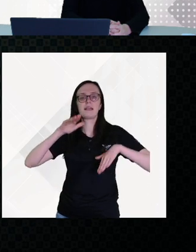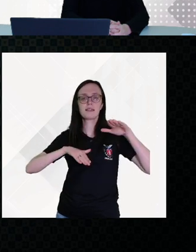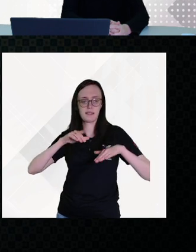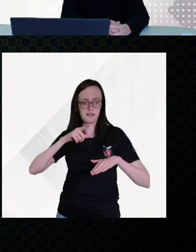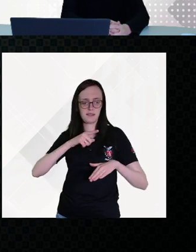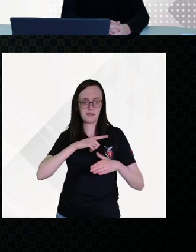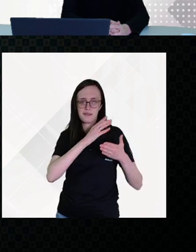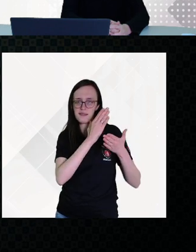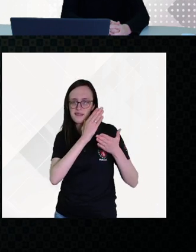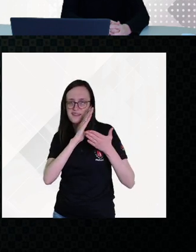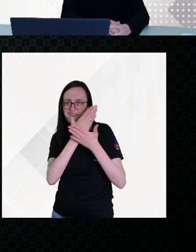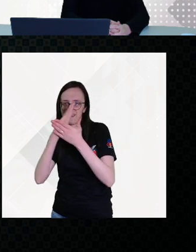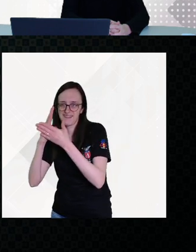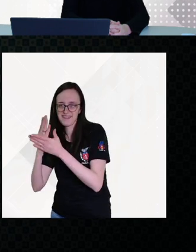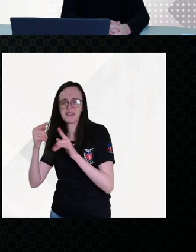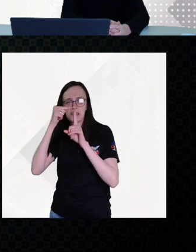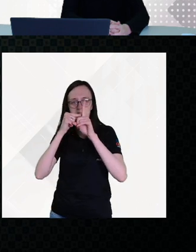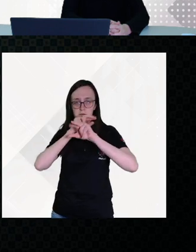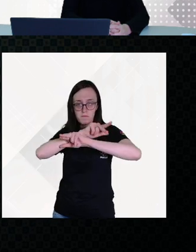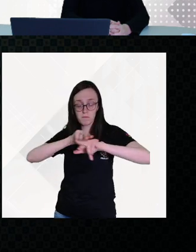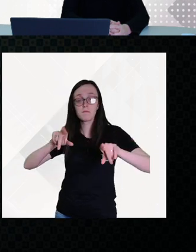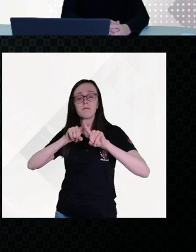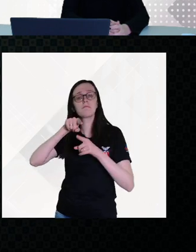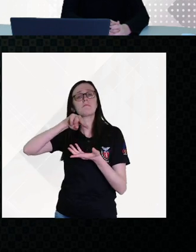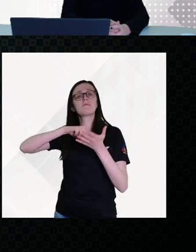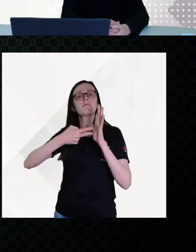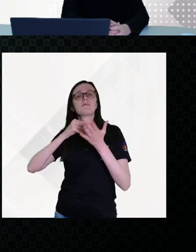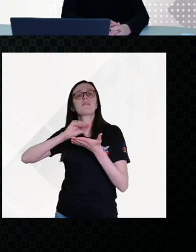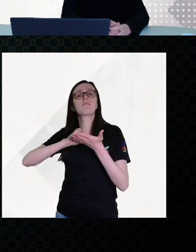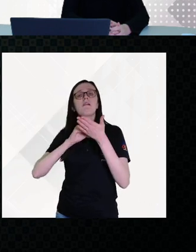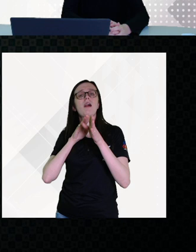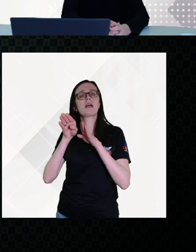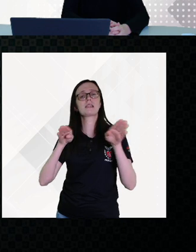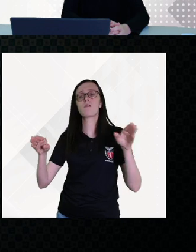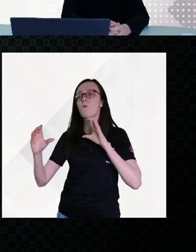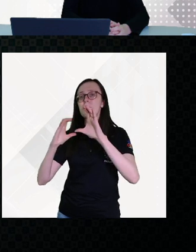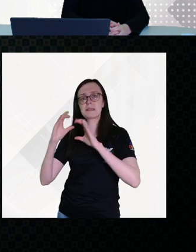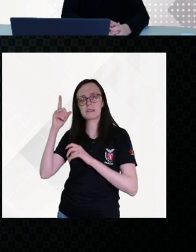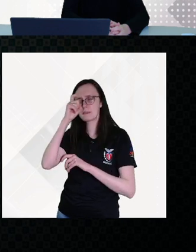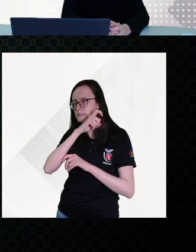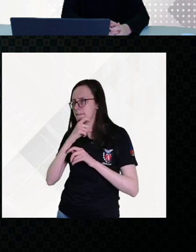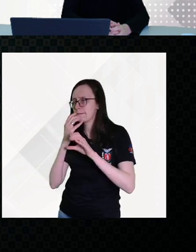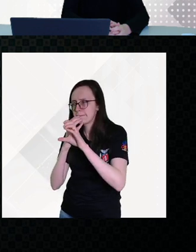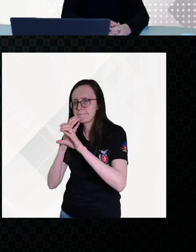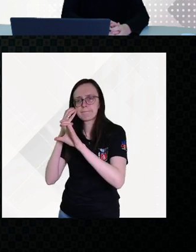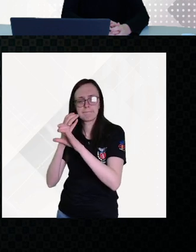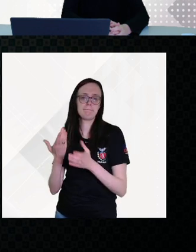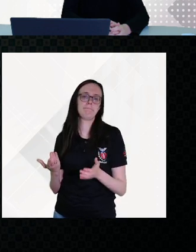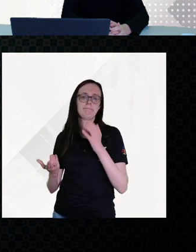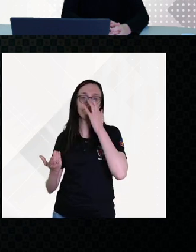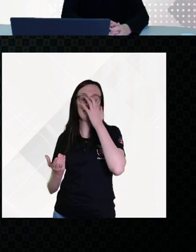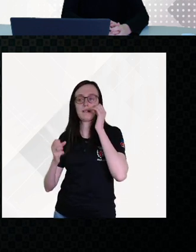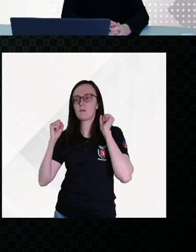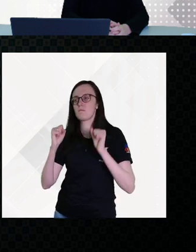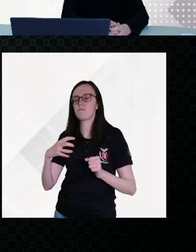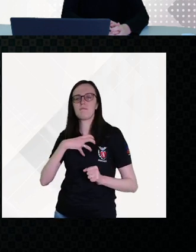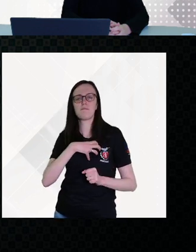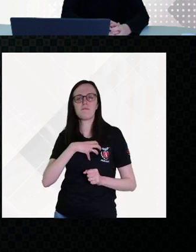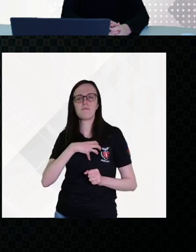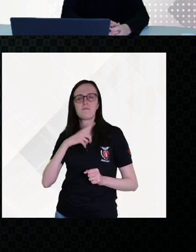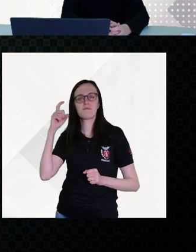e ela também é uma falta de acessibilidade de comunicação, uma falta de acessibilidade